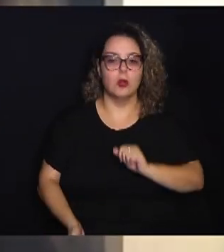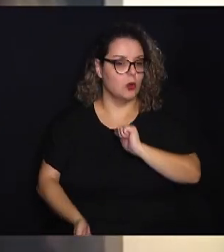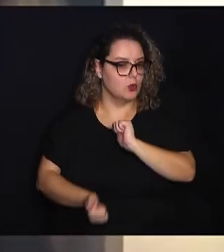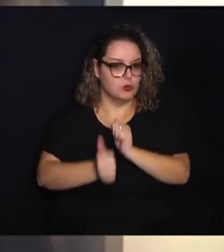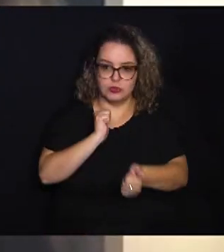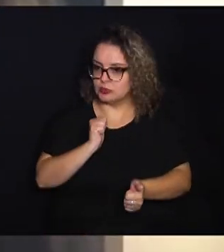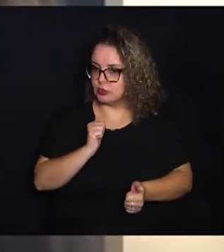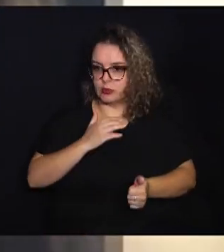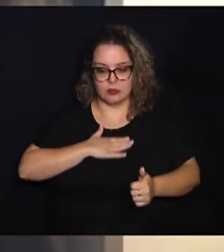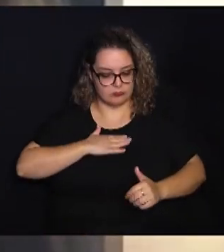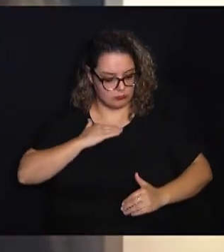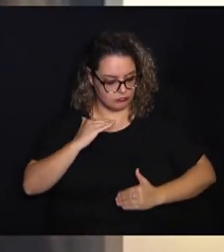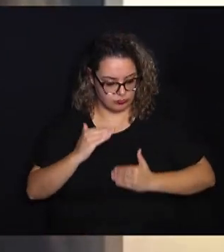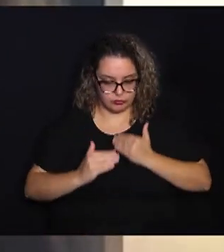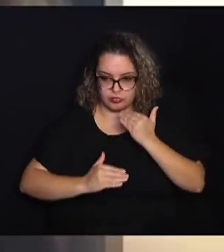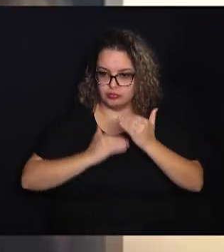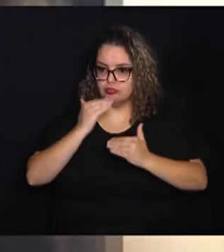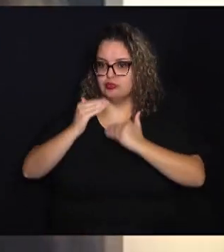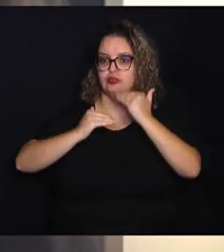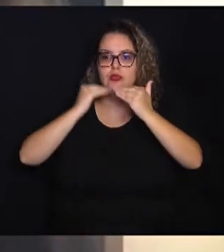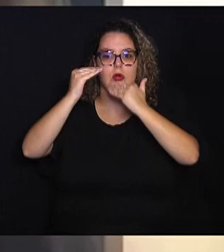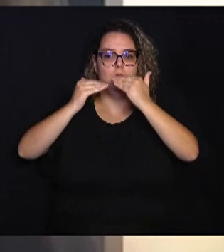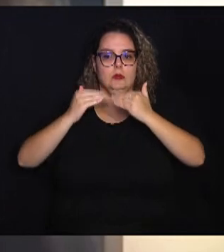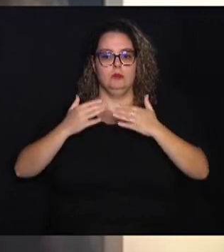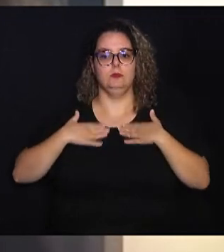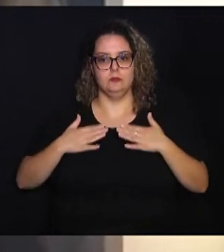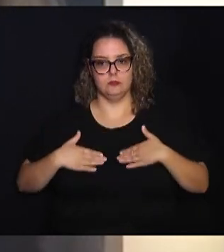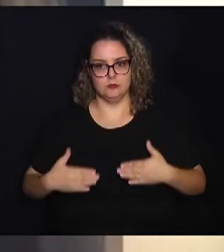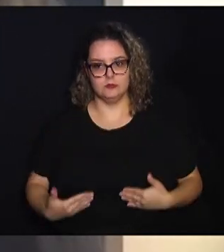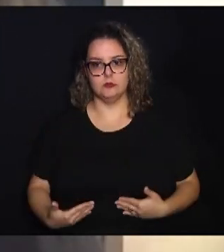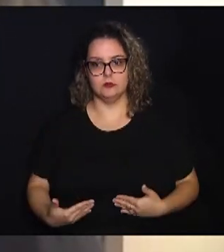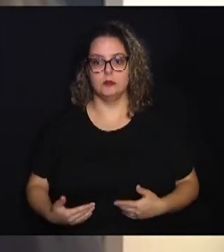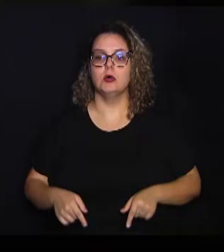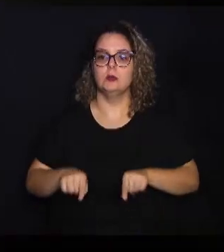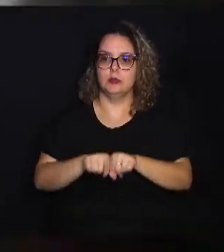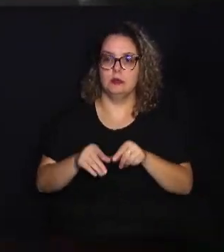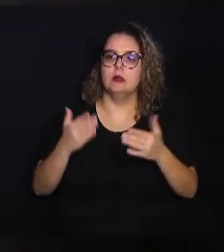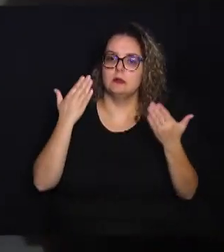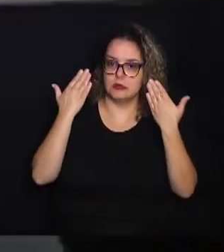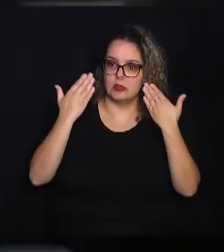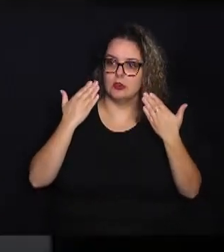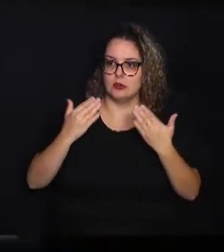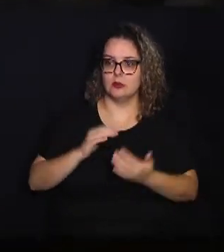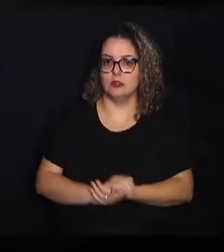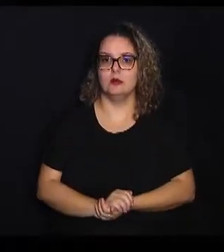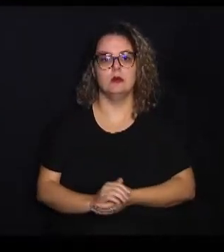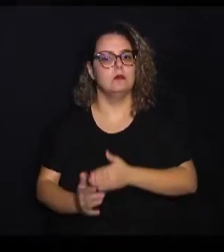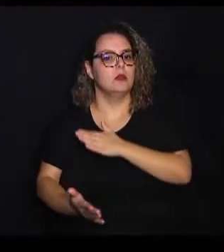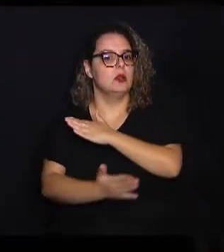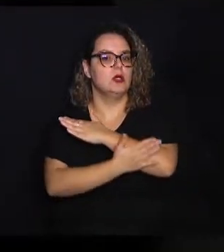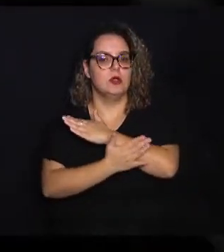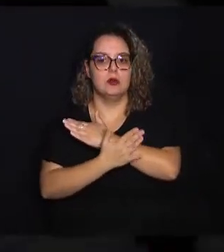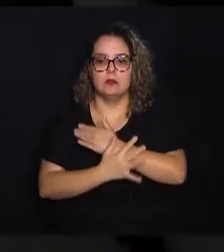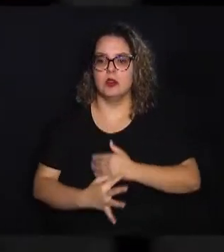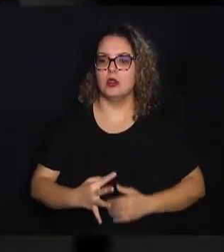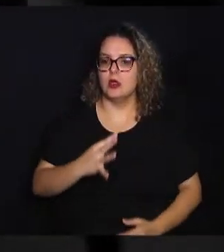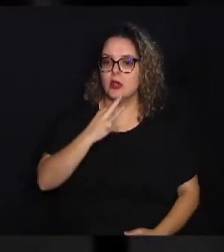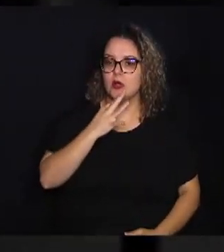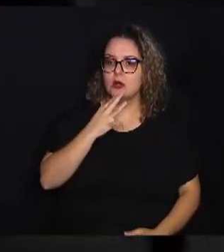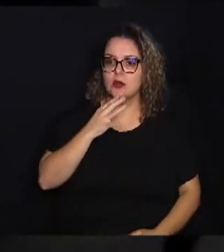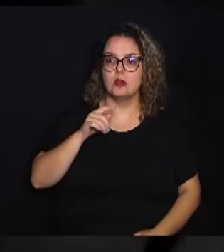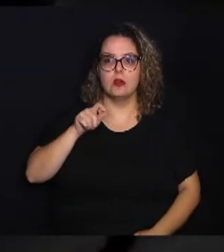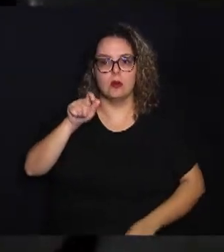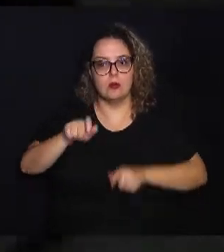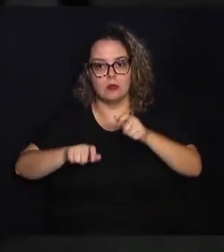me desenvolveram tanto fisicamente quanto psicologicamente. Me ajudou a conhecer mais pessoas